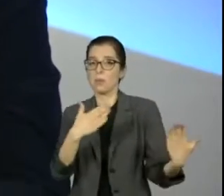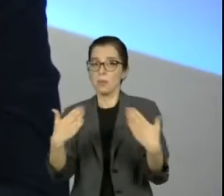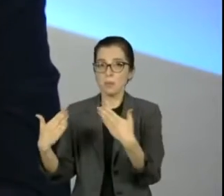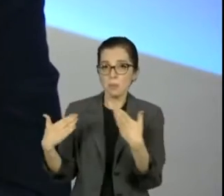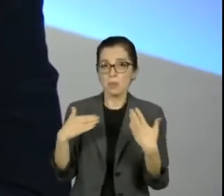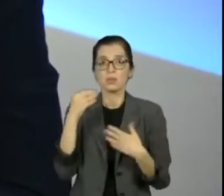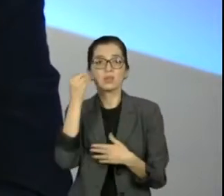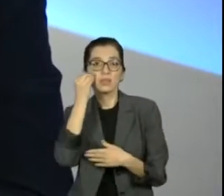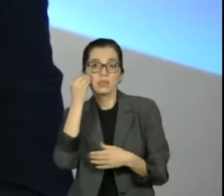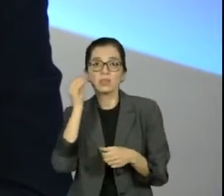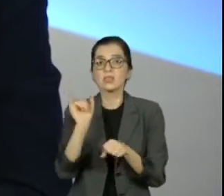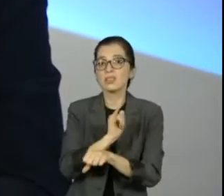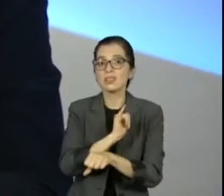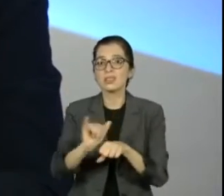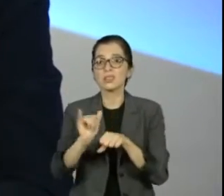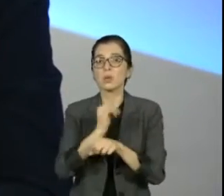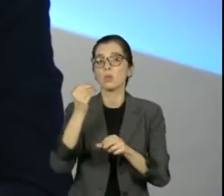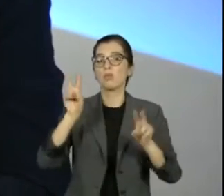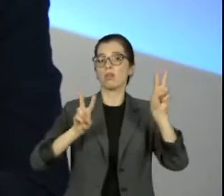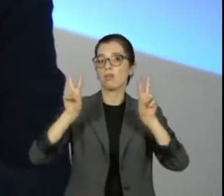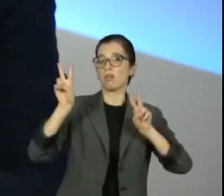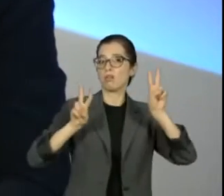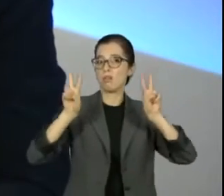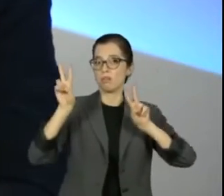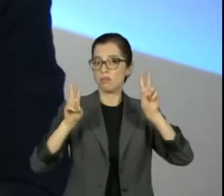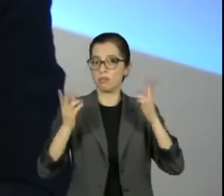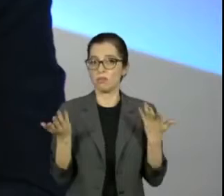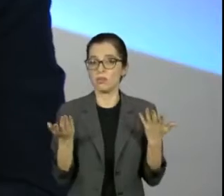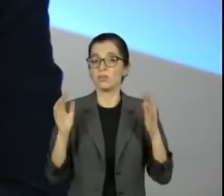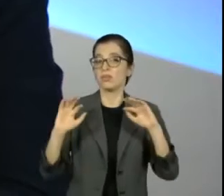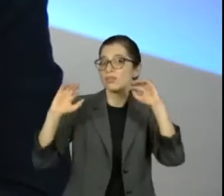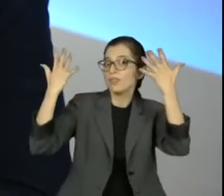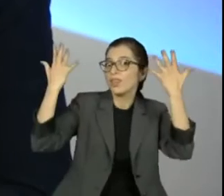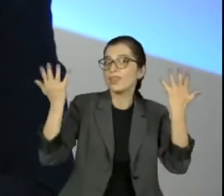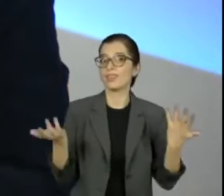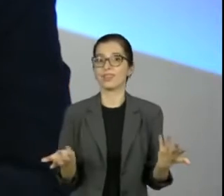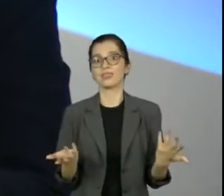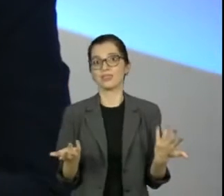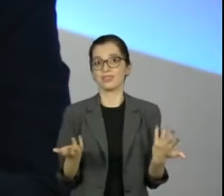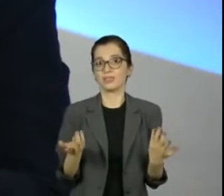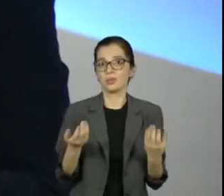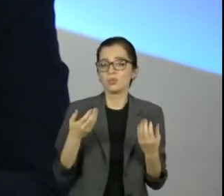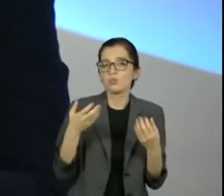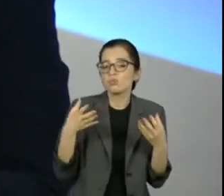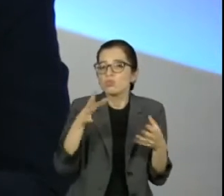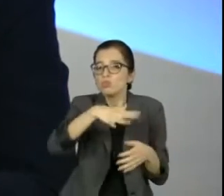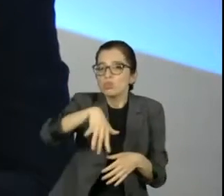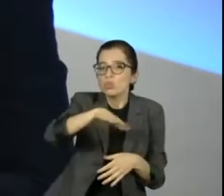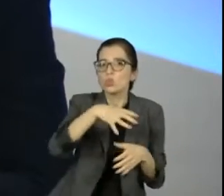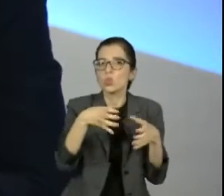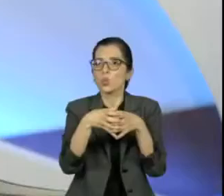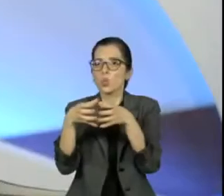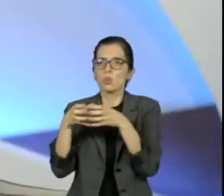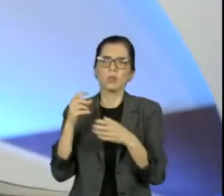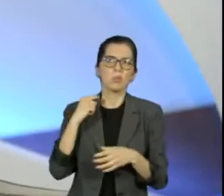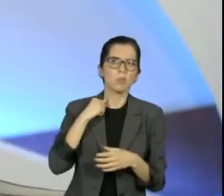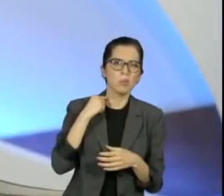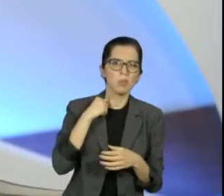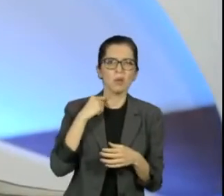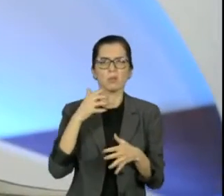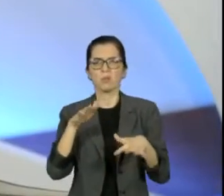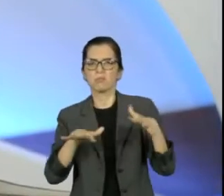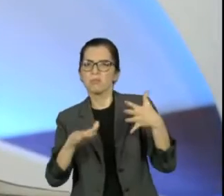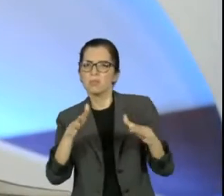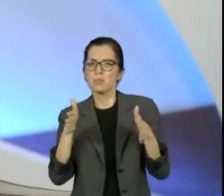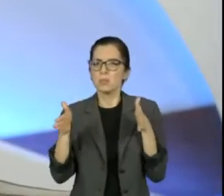de tentar encontrar uma data para fazer o carnaval juntos. Eles falam entre maio ou julho, junho não, porque